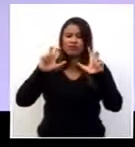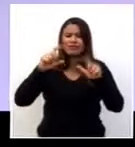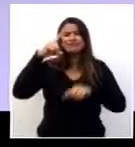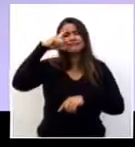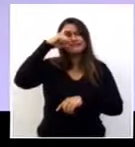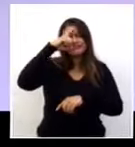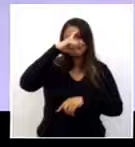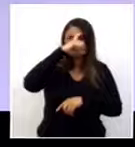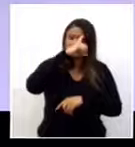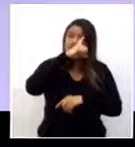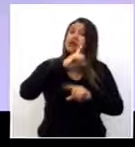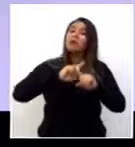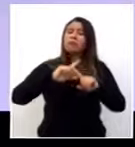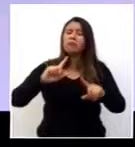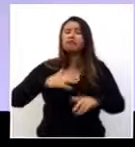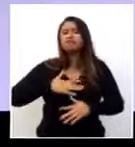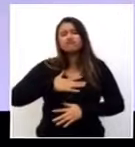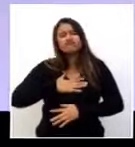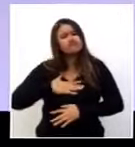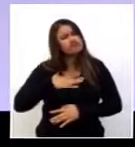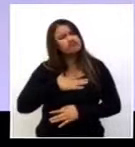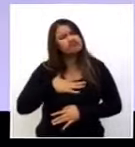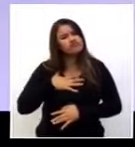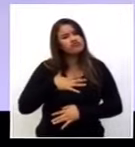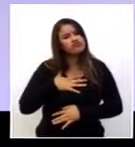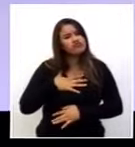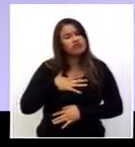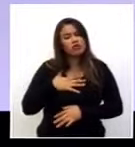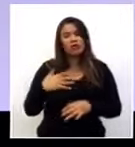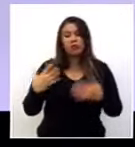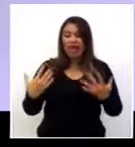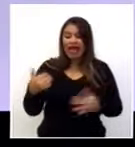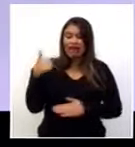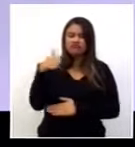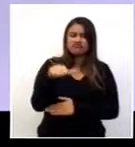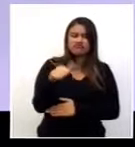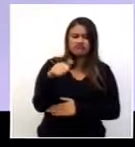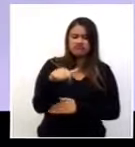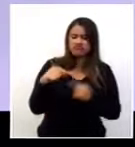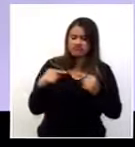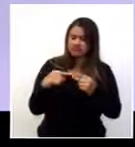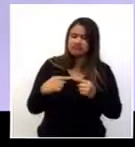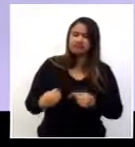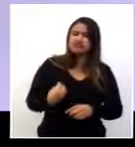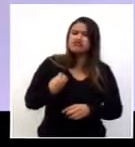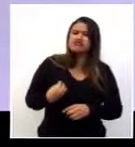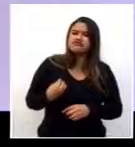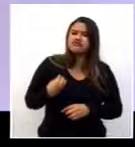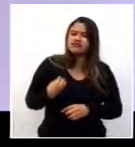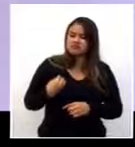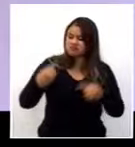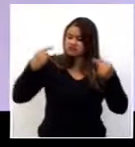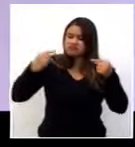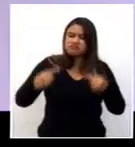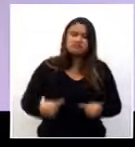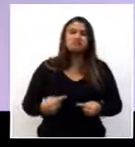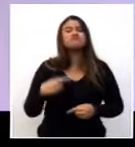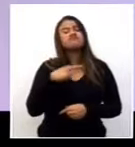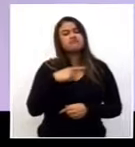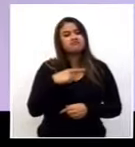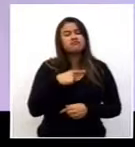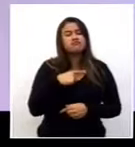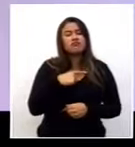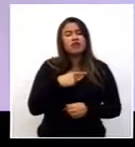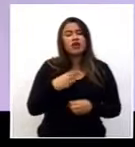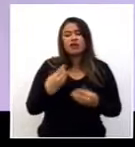polêmico, mas é muito gostoso. Mas viver a avaliação é que é o nosso grande desafio. E o que eu